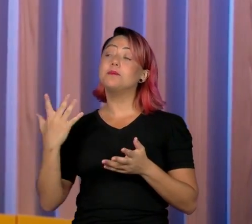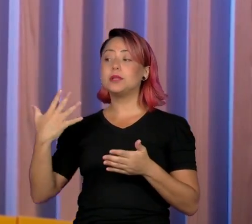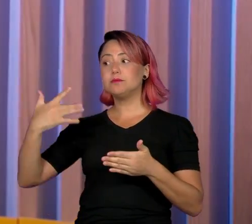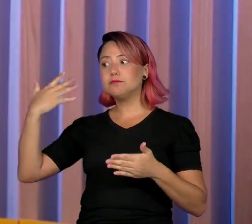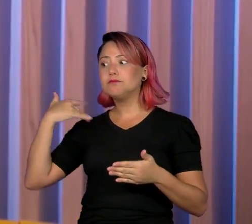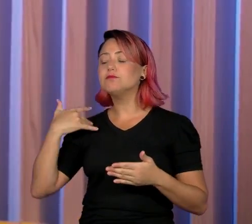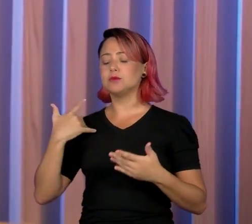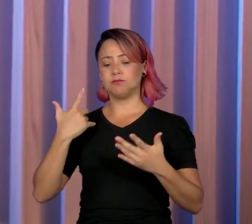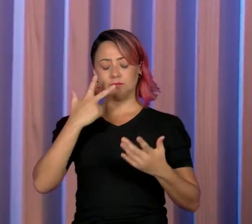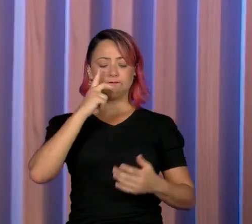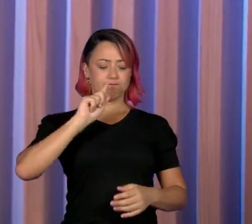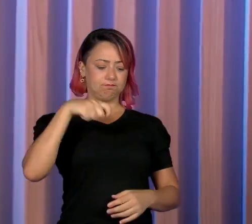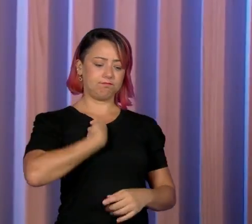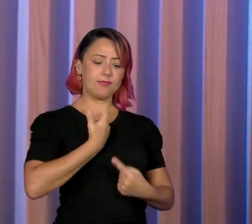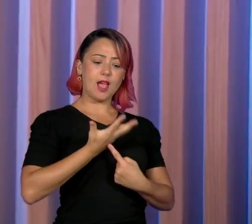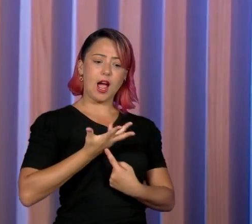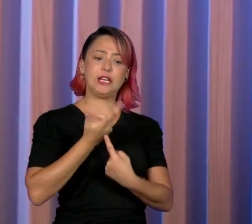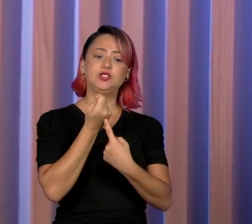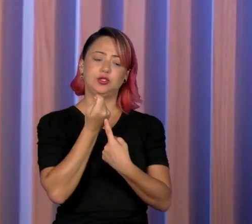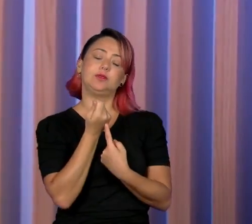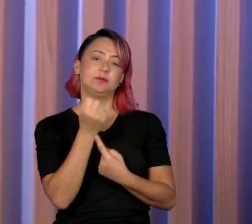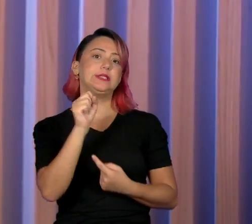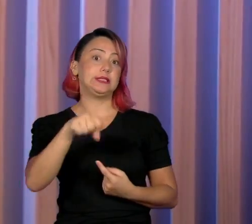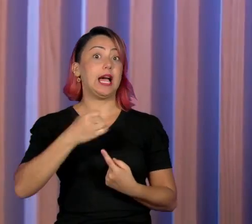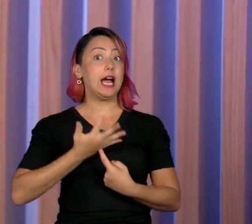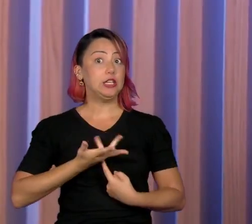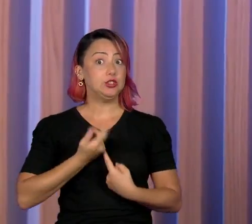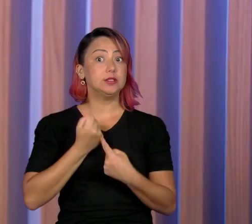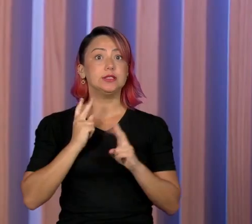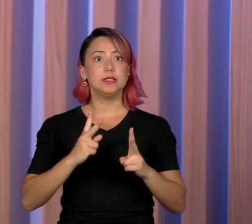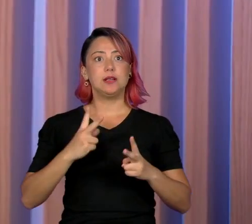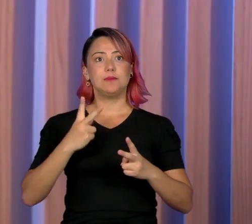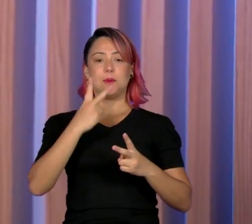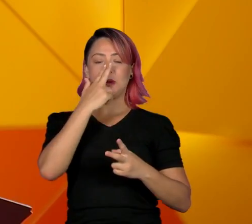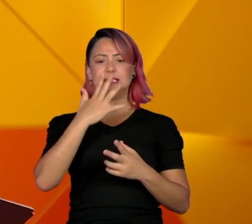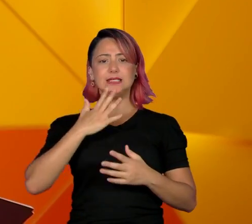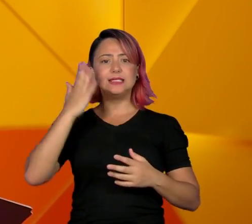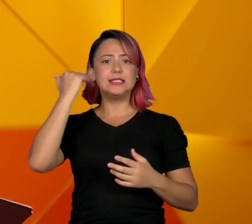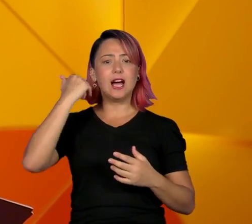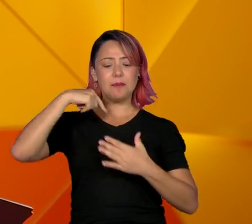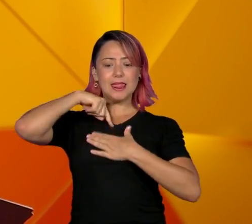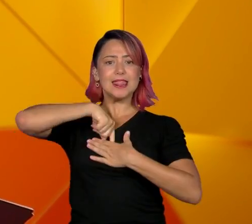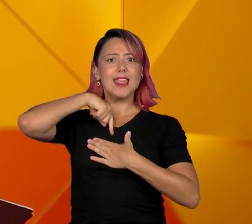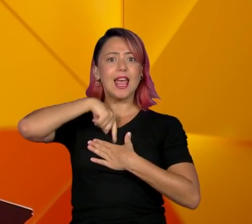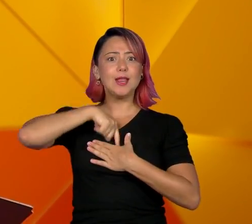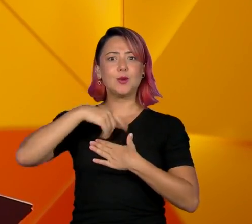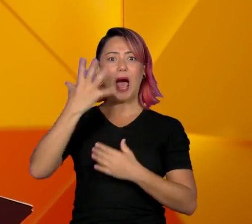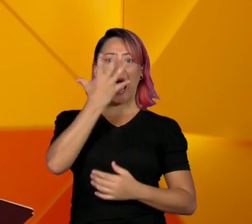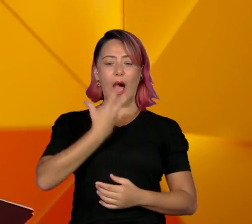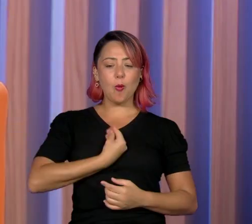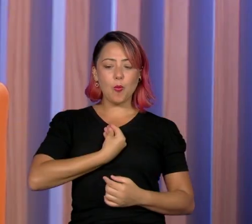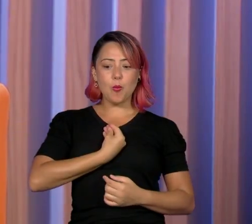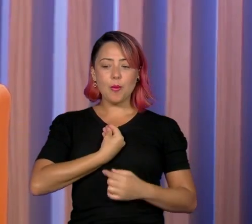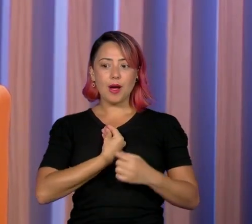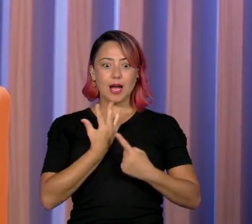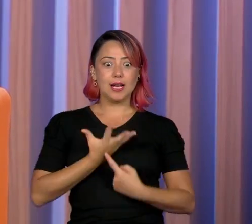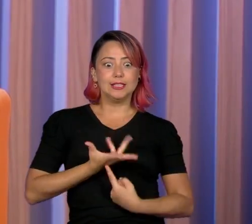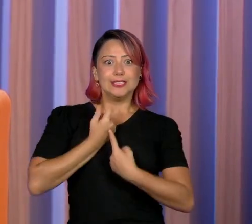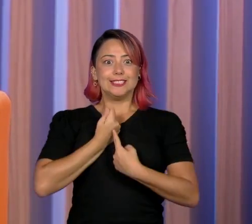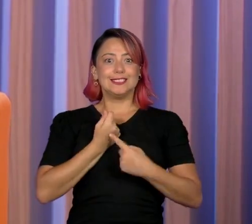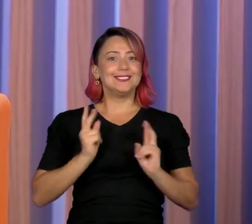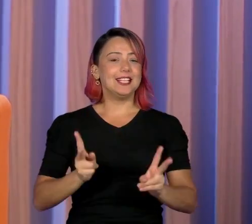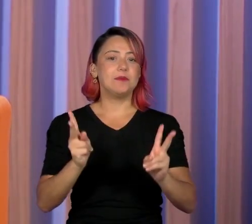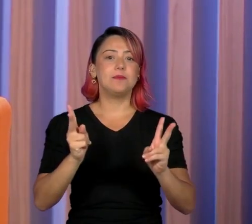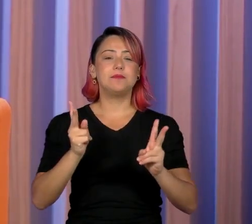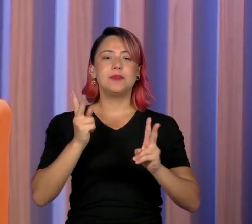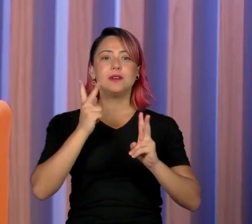era artista. Tipo, a alma de artista mesmo, né? Acho que é a coisa mais lúdica do artista, de